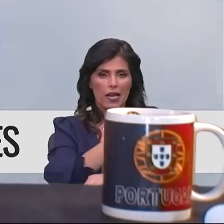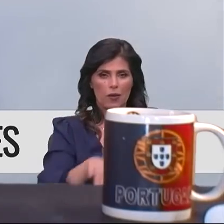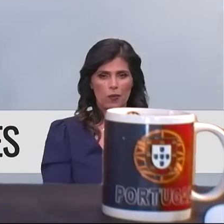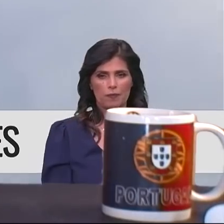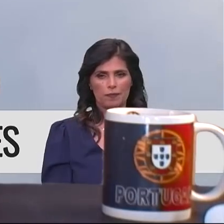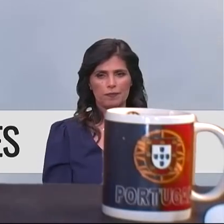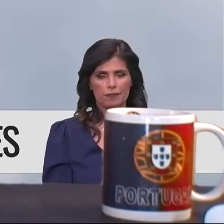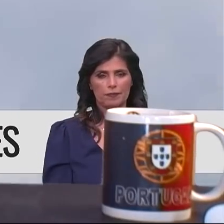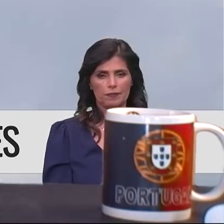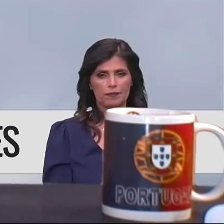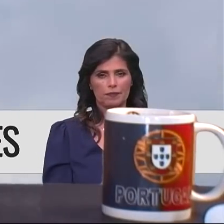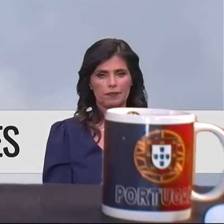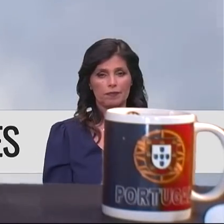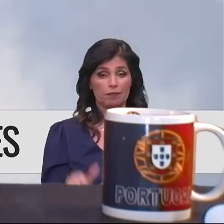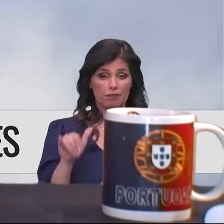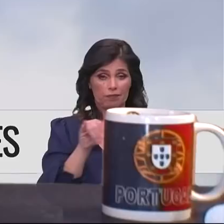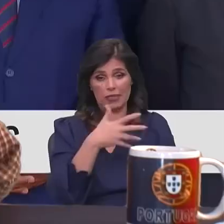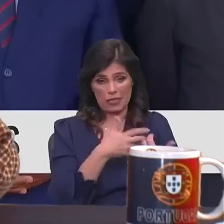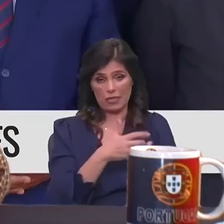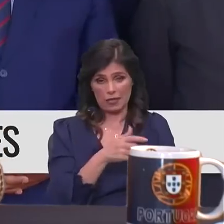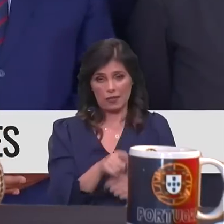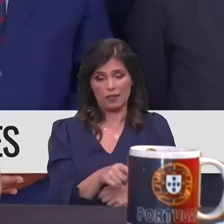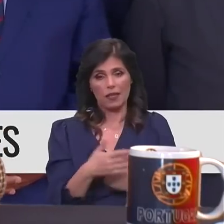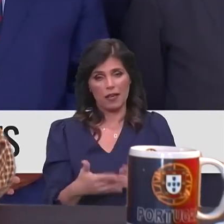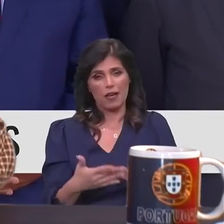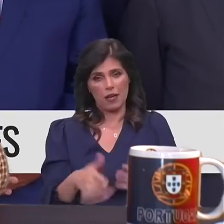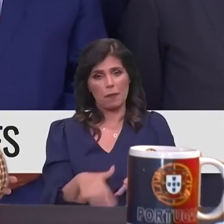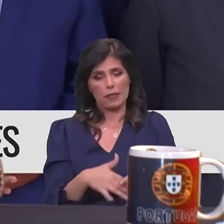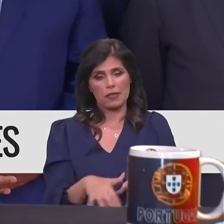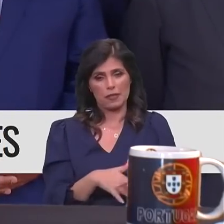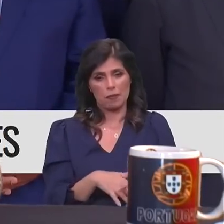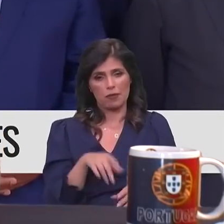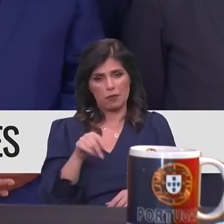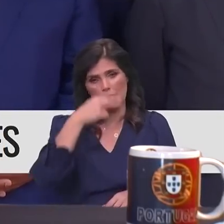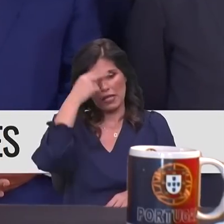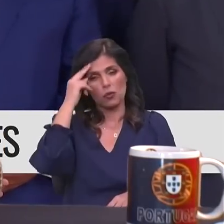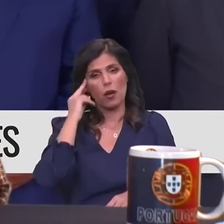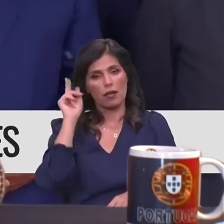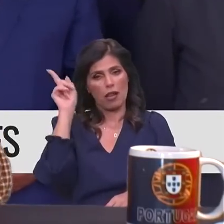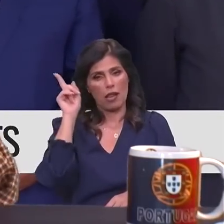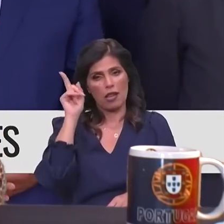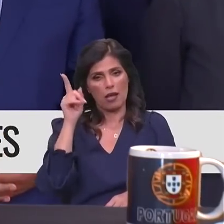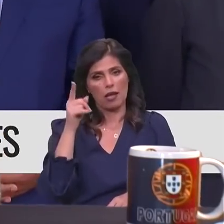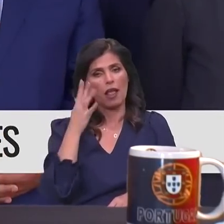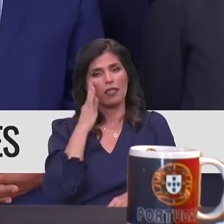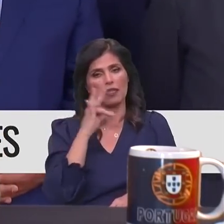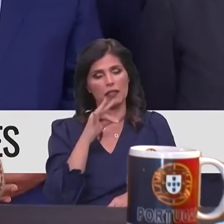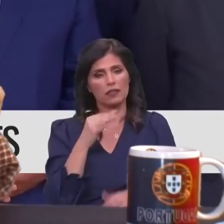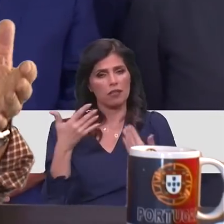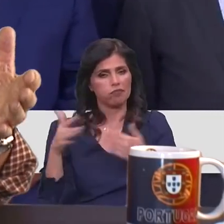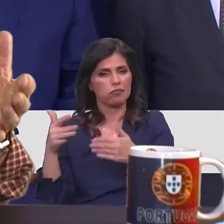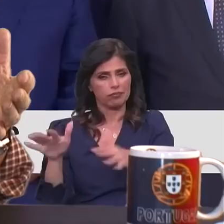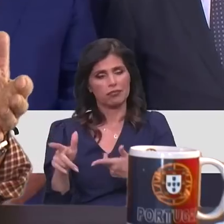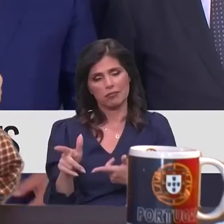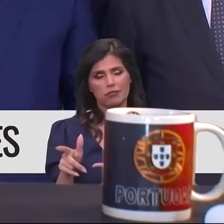uma sondagem a sério com cabeça tronco e membros vão ver que ou a maioria Ou pelo menos a metade dos